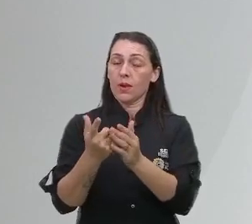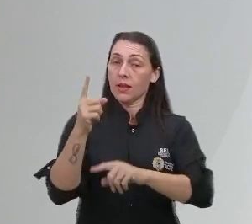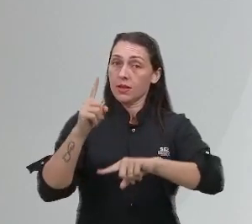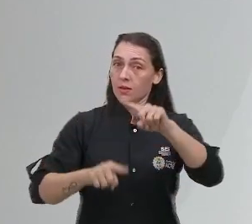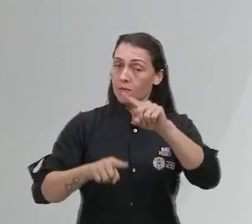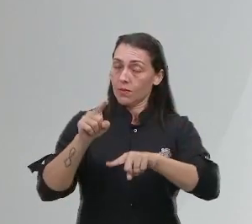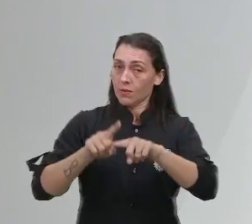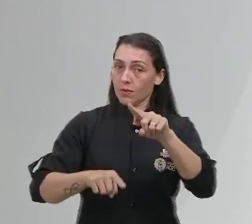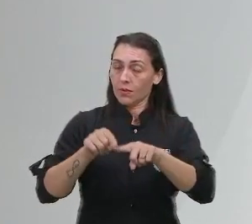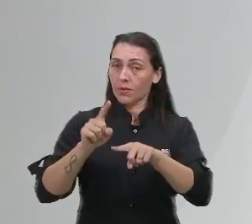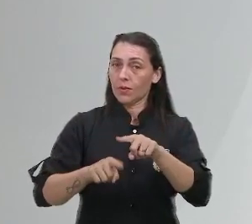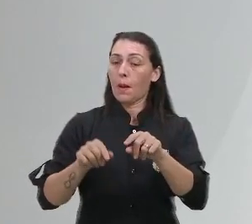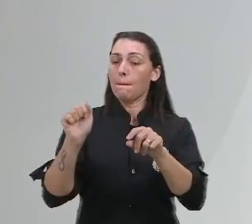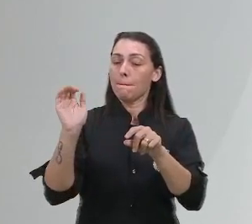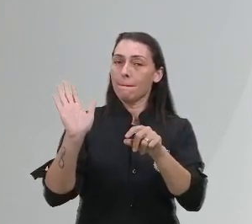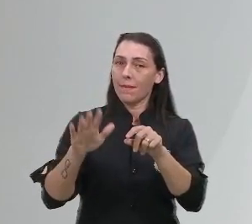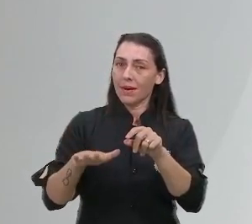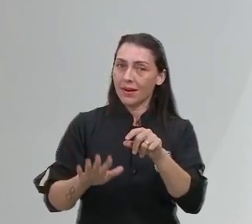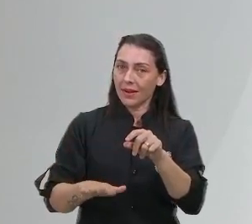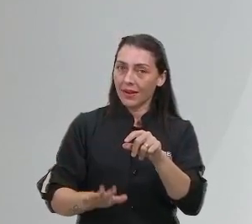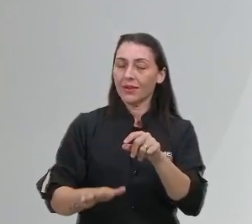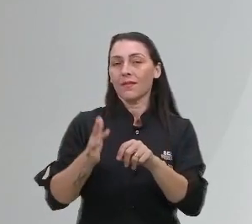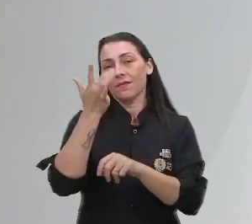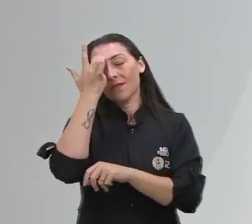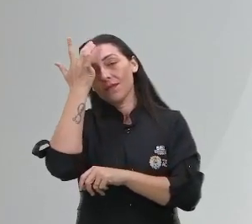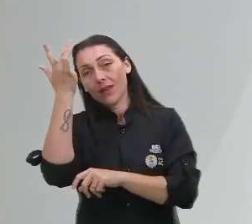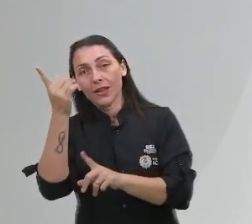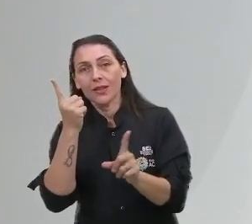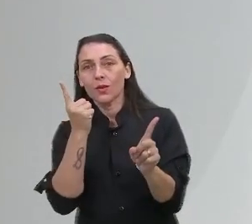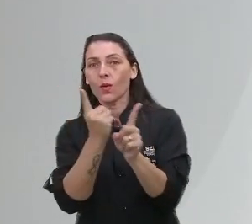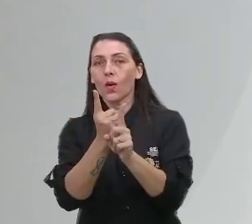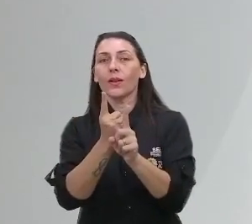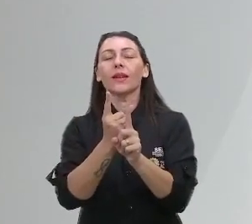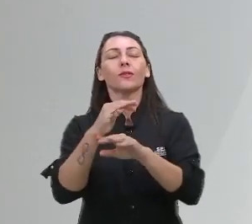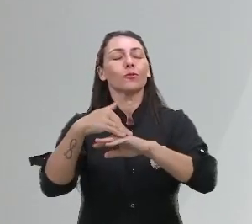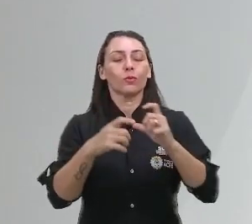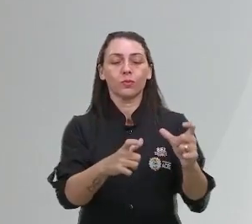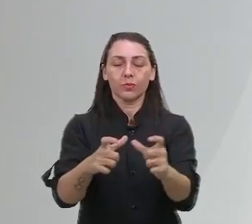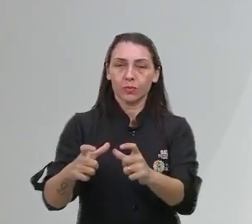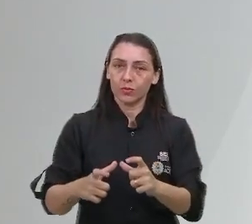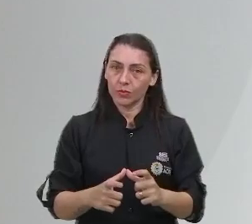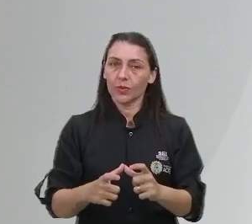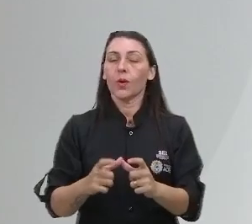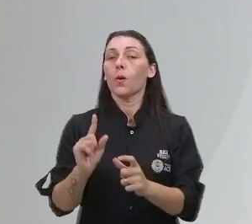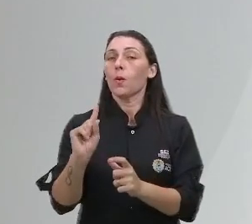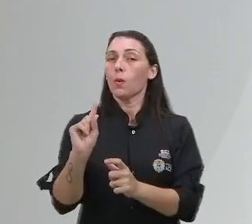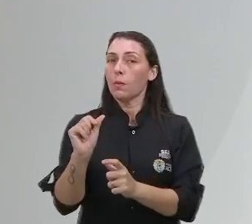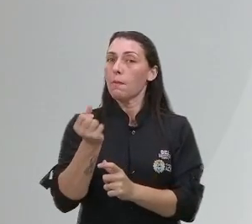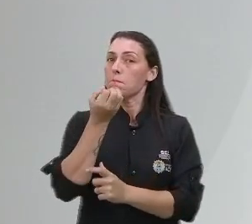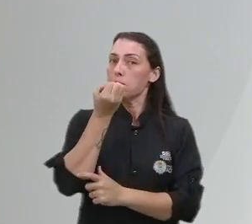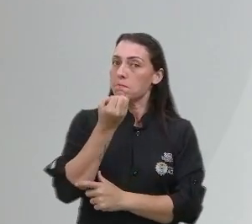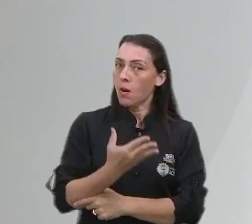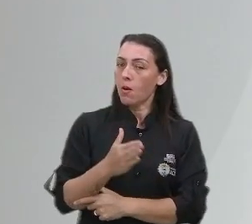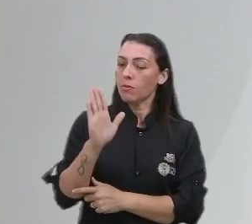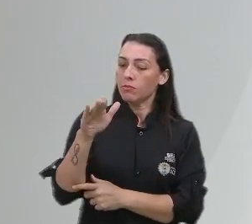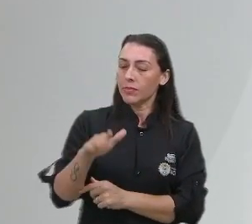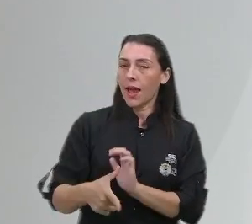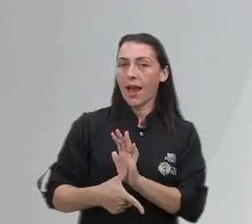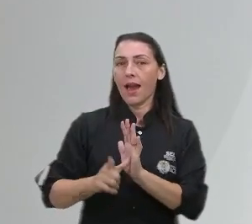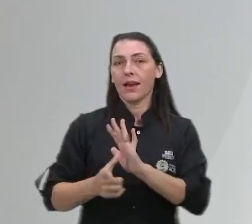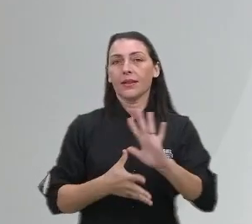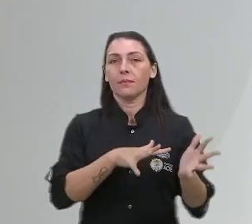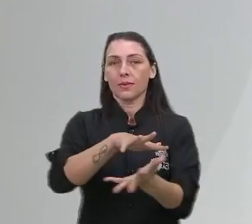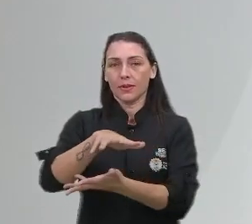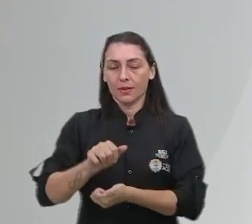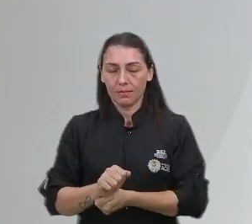produto, além de conseguir comprar com facilidade, a gente consegue também comprar em um preço que era antes da